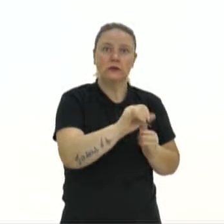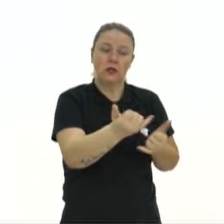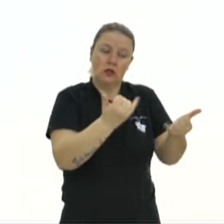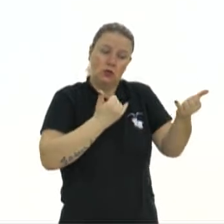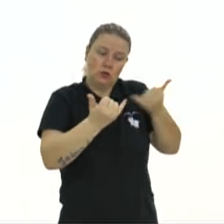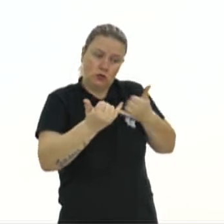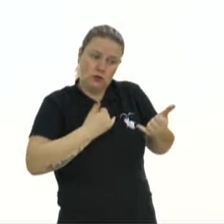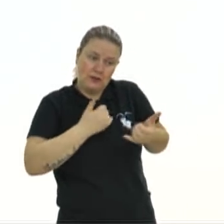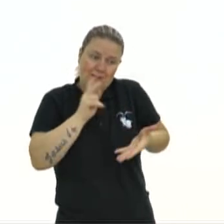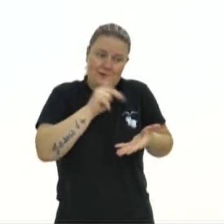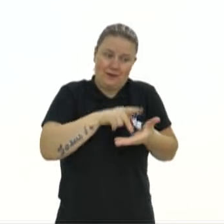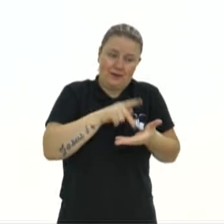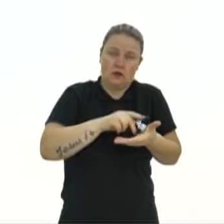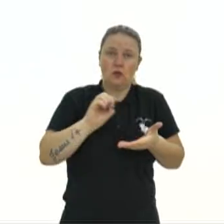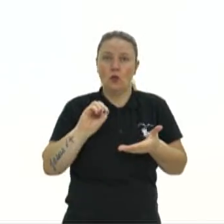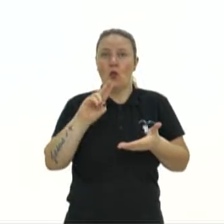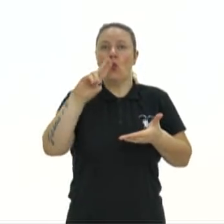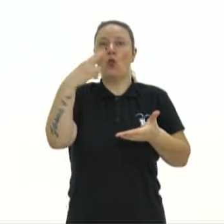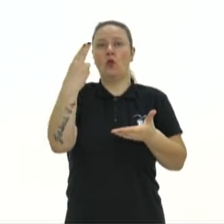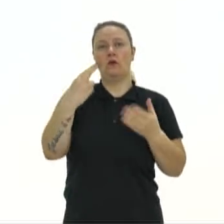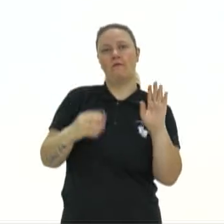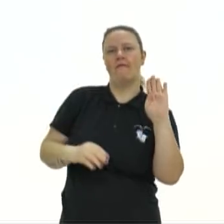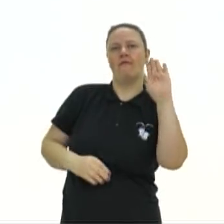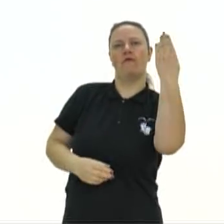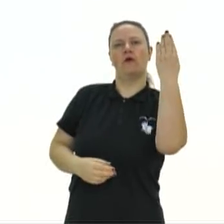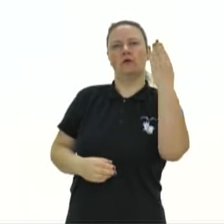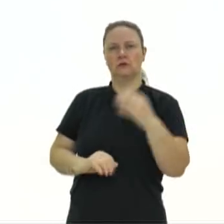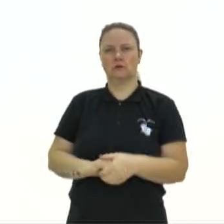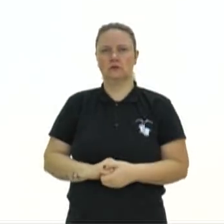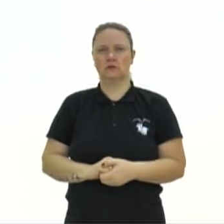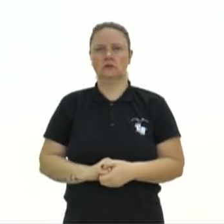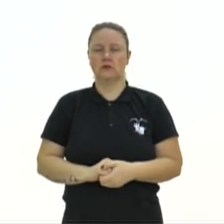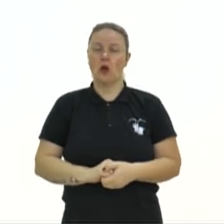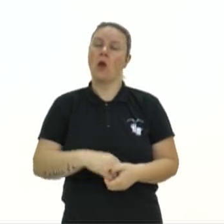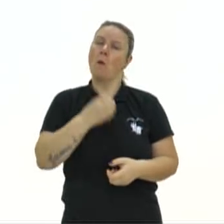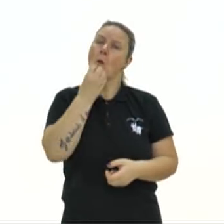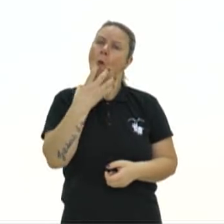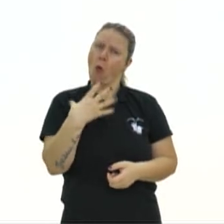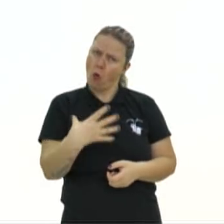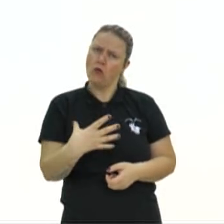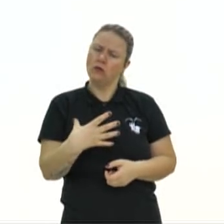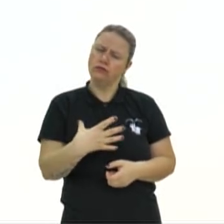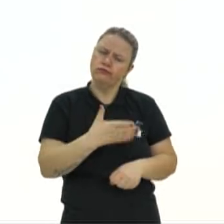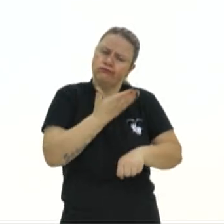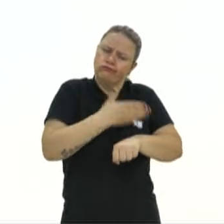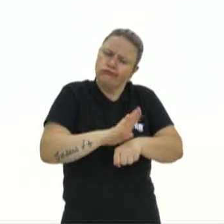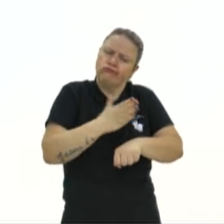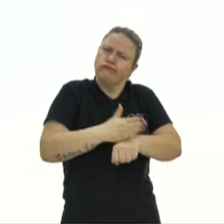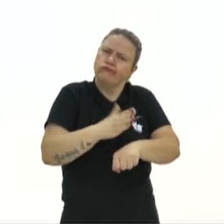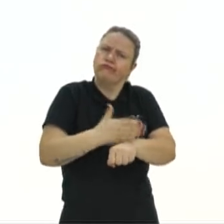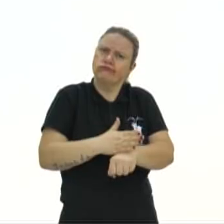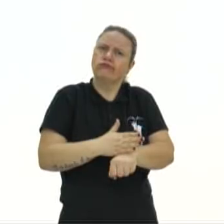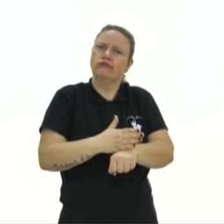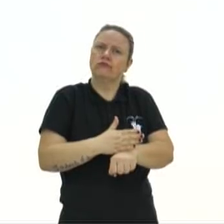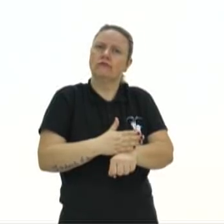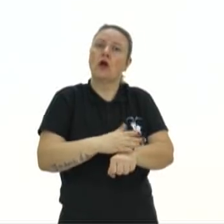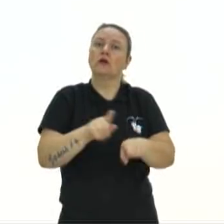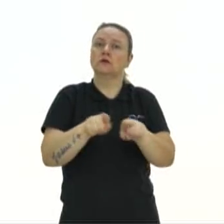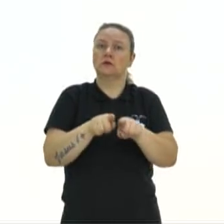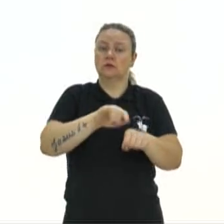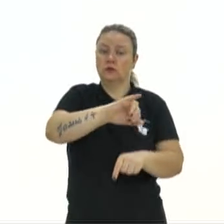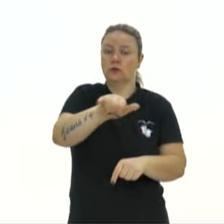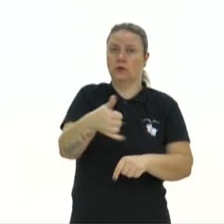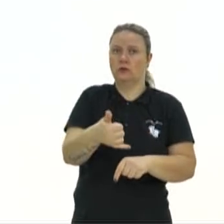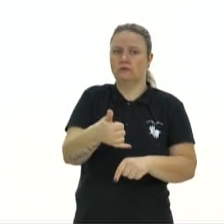fazer isso e incorporar alguns desses passos a seu dia a dia e ao consumo de notícias. Não contribua